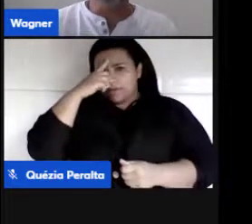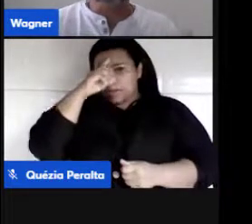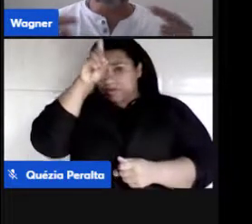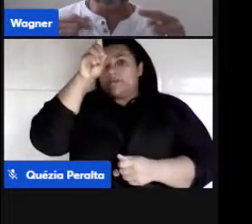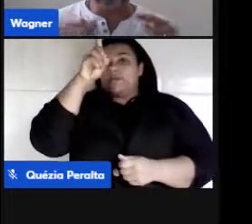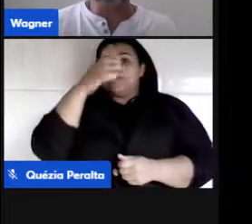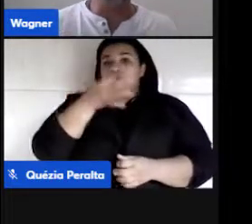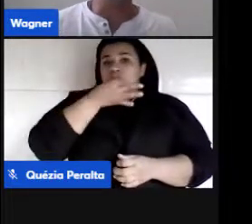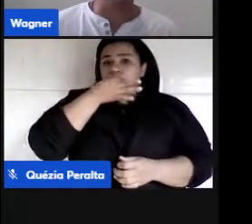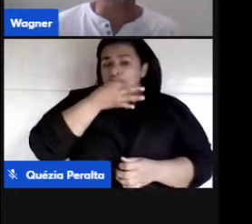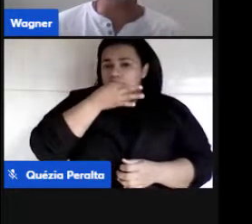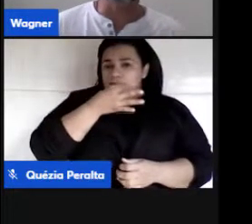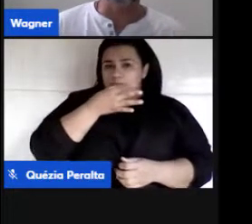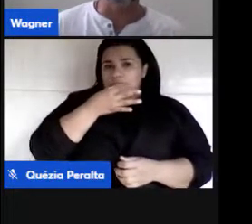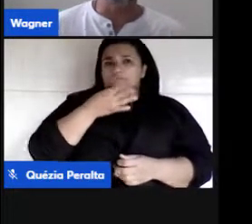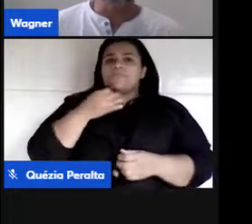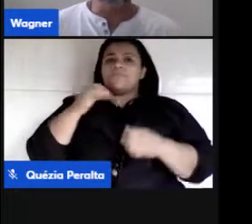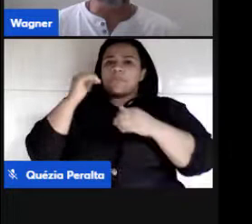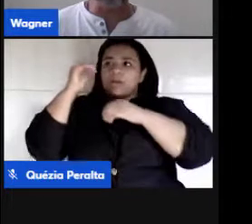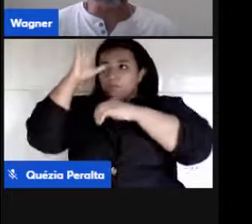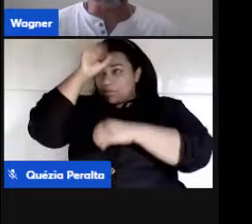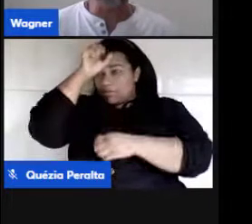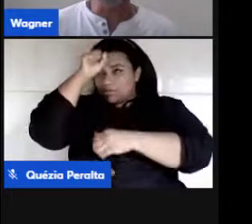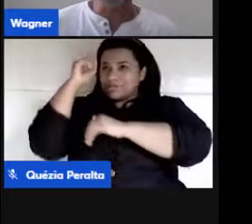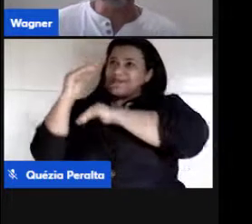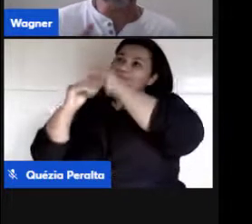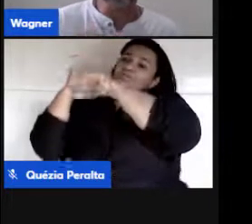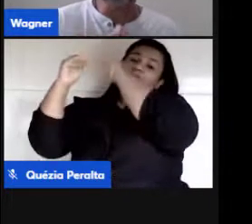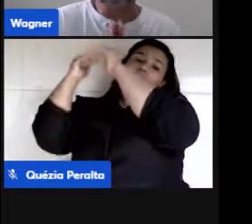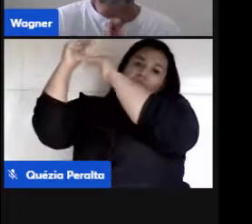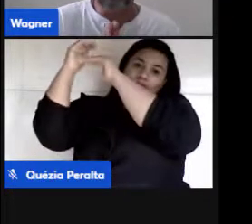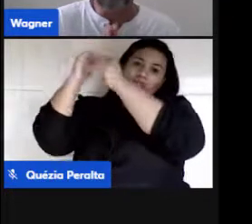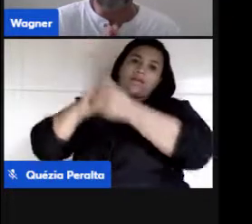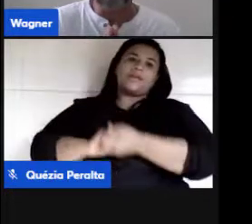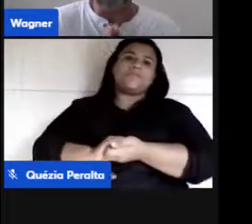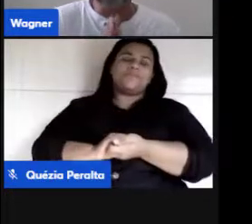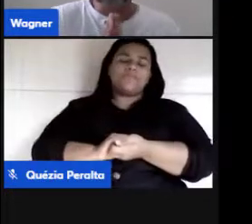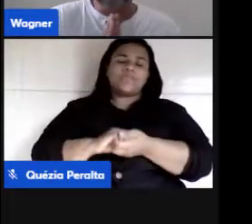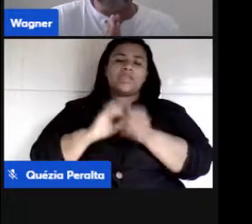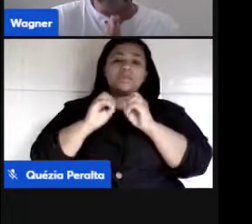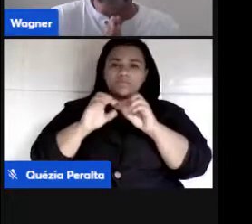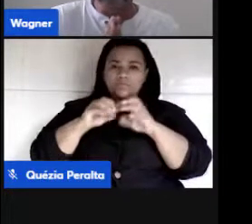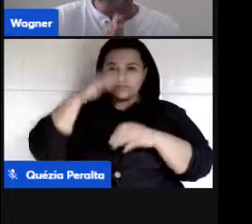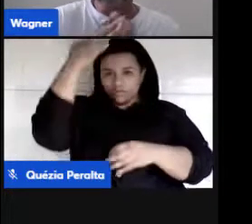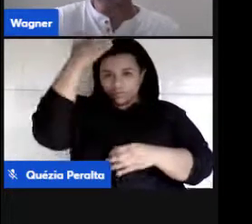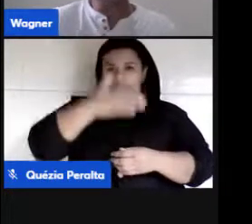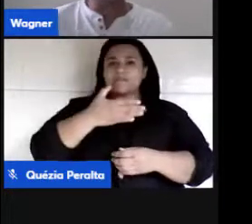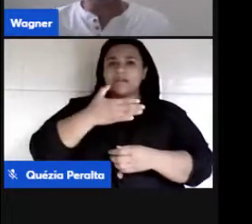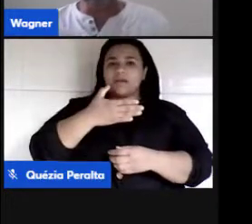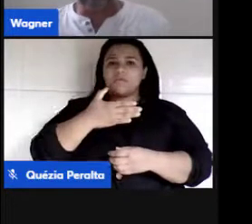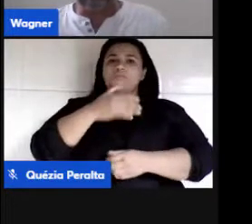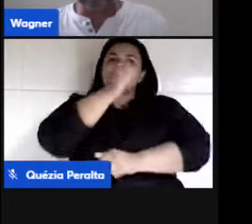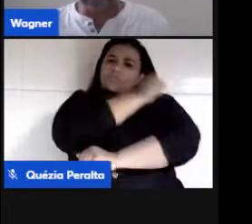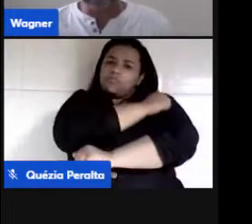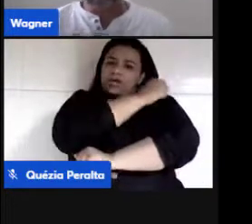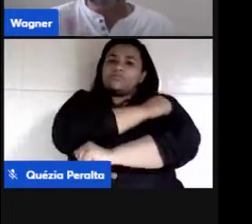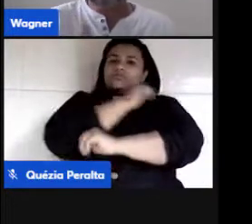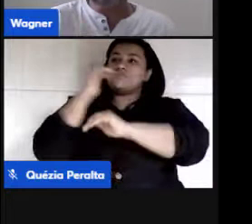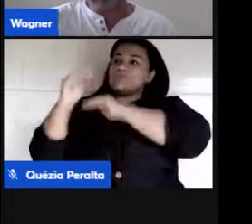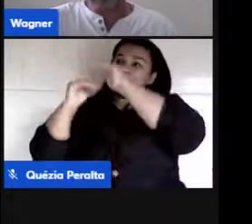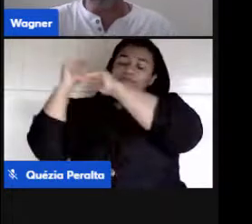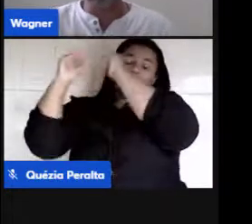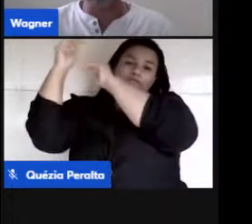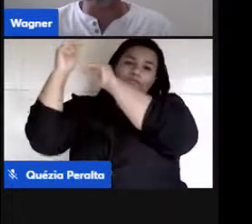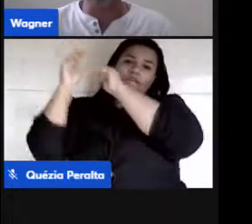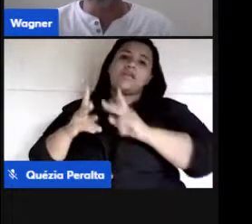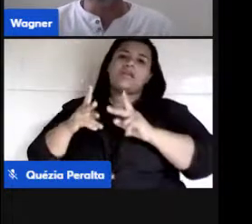aprendizado. E no final dessa mesma aula presencial, explanar de forma bem rápida aquilo que você quer que ele faça em casa, para que